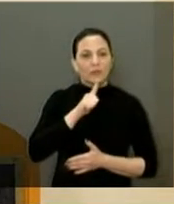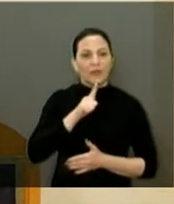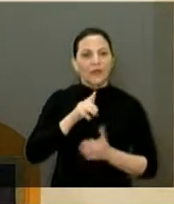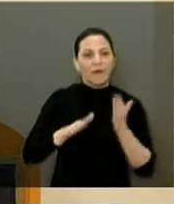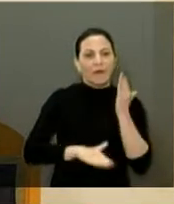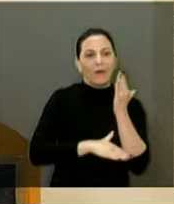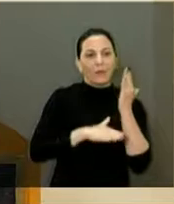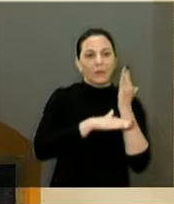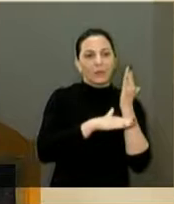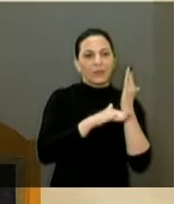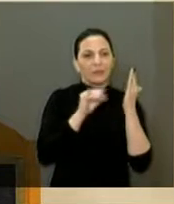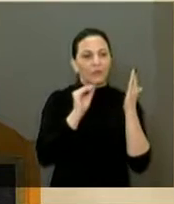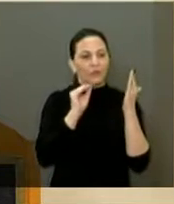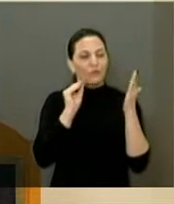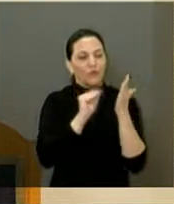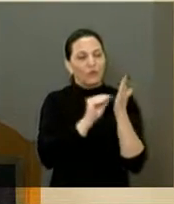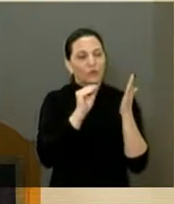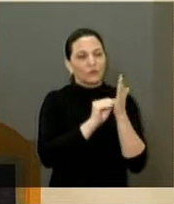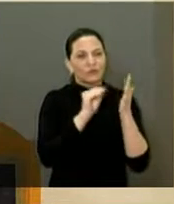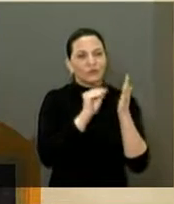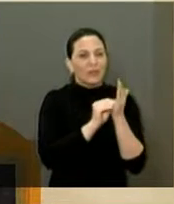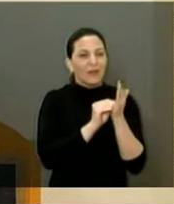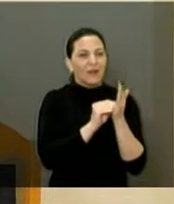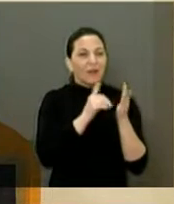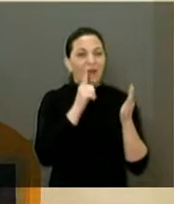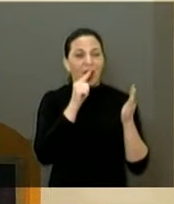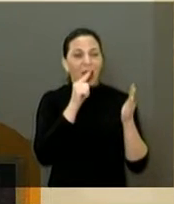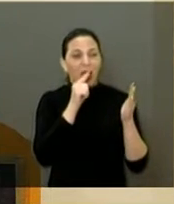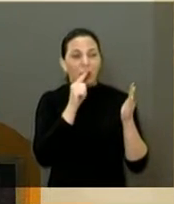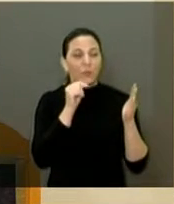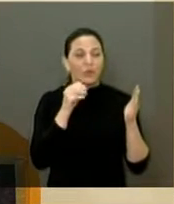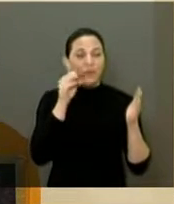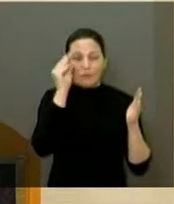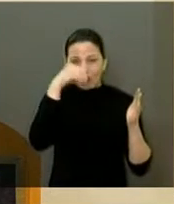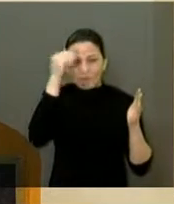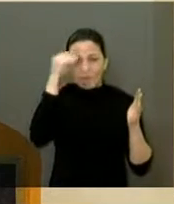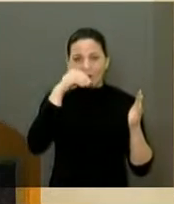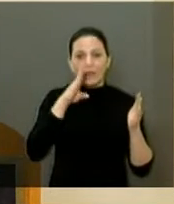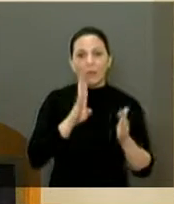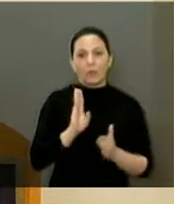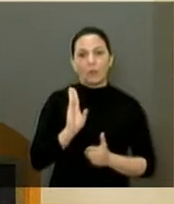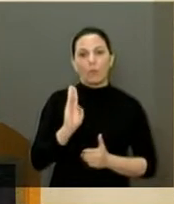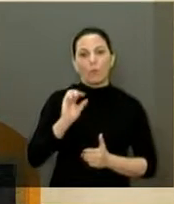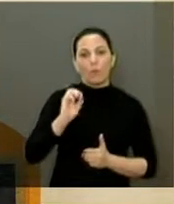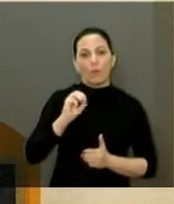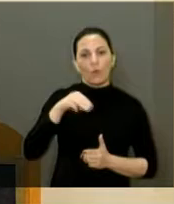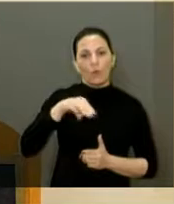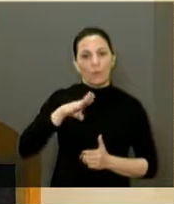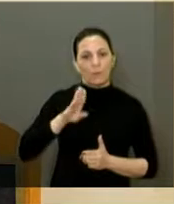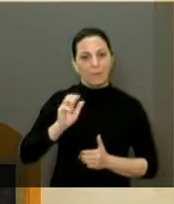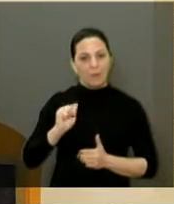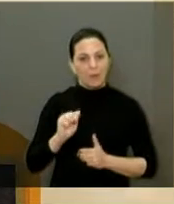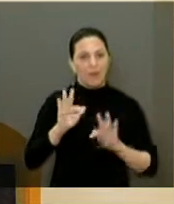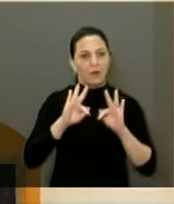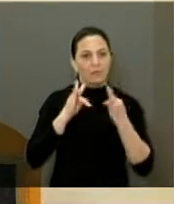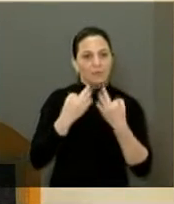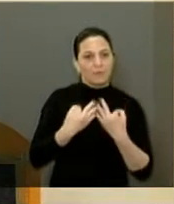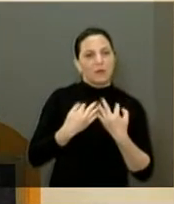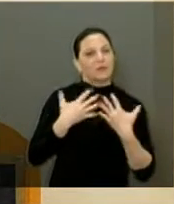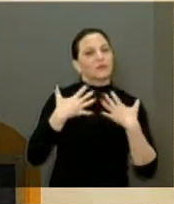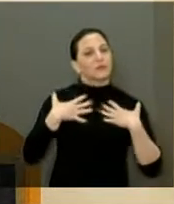famílias que estamos assistidas vá e de imediato foi resolvido o problema ficamos em contemplados e as famílias também